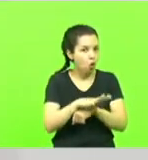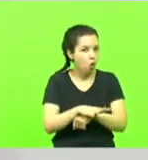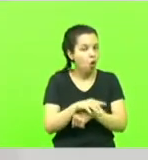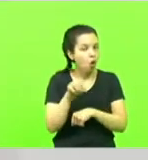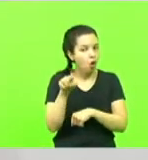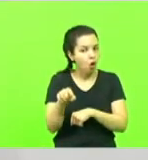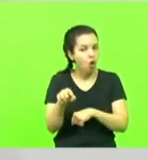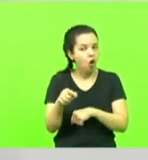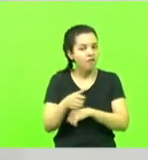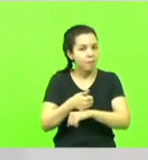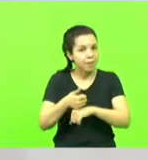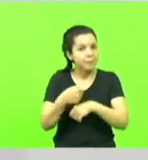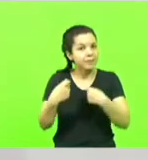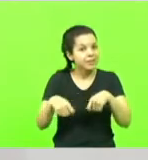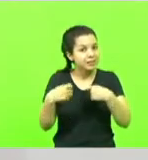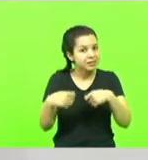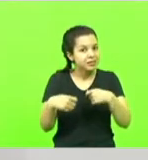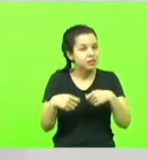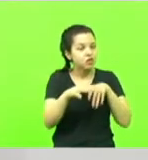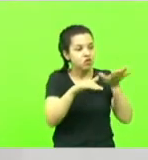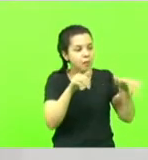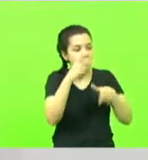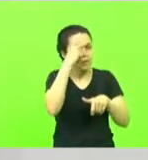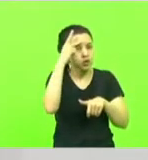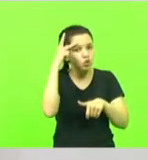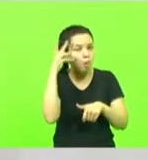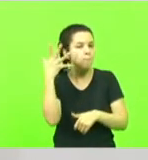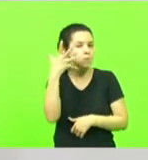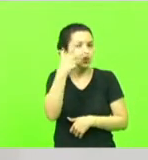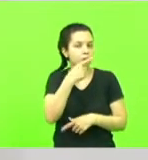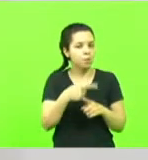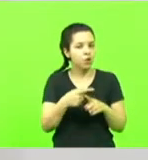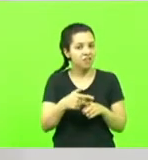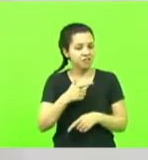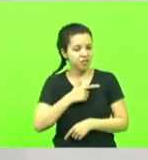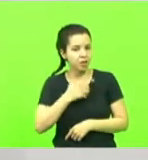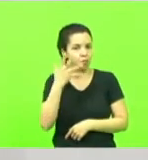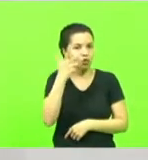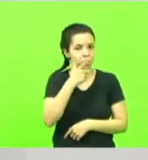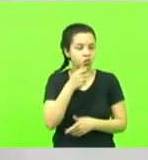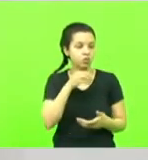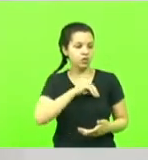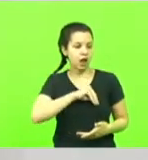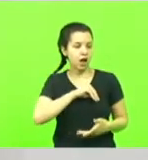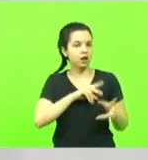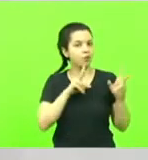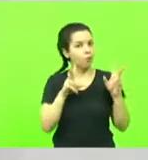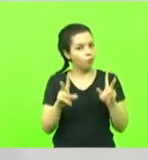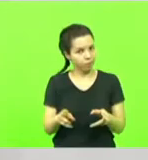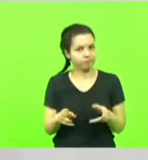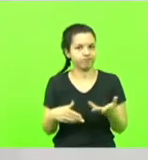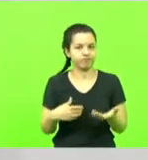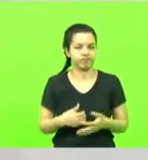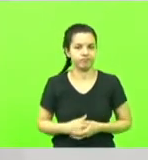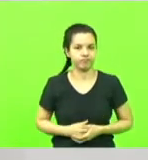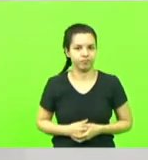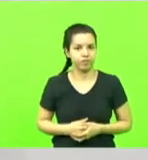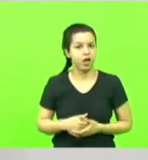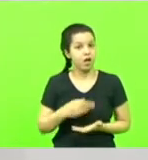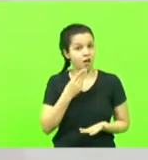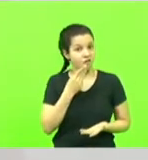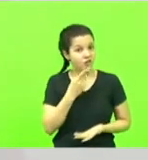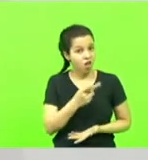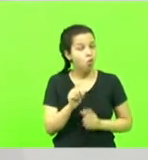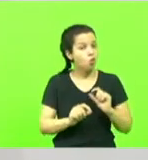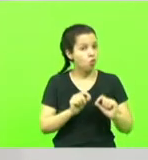bonitos, já que feio ou bonito, a gente vai pagar o mesmo preço, né? Na mensagem, ela pede que sejam